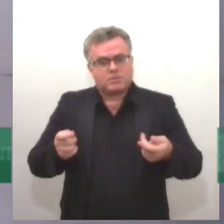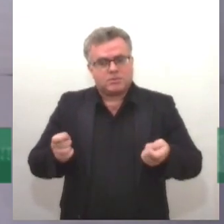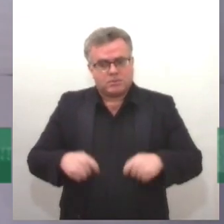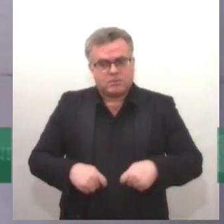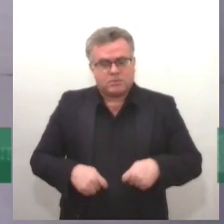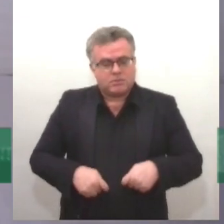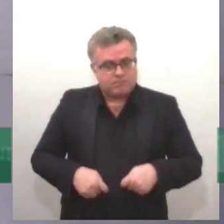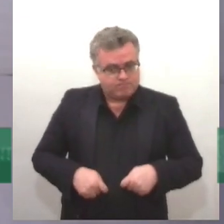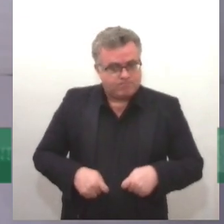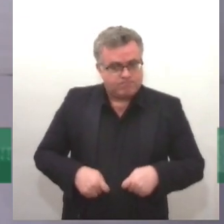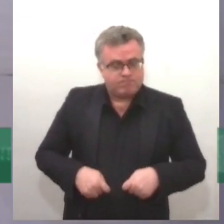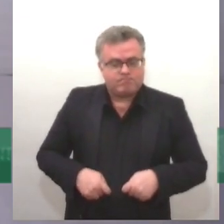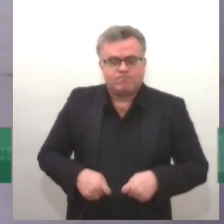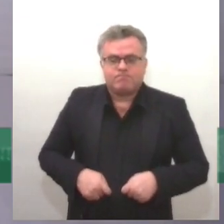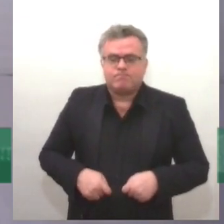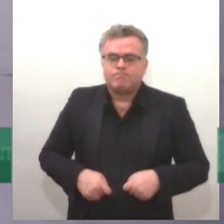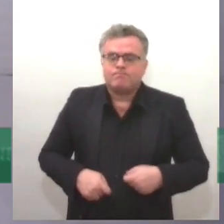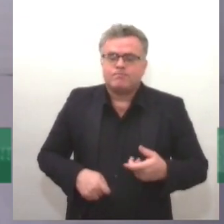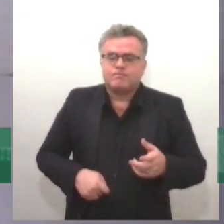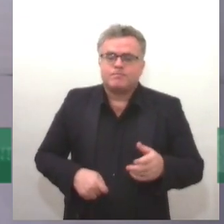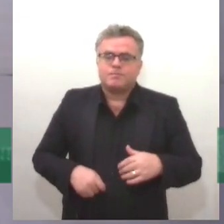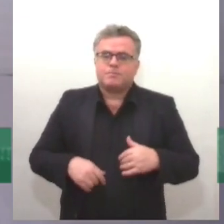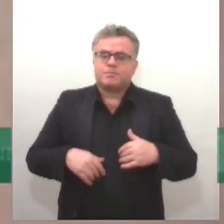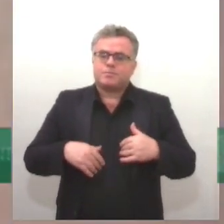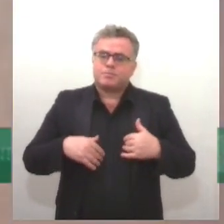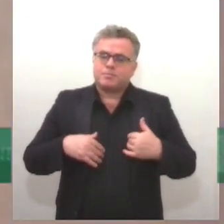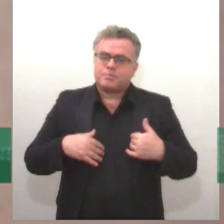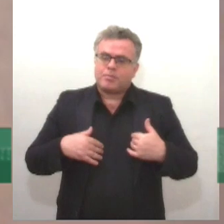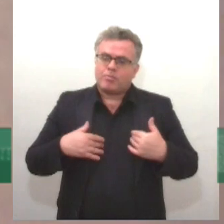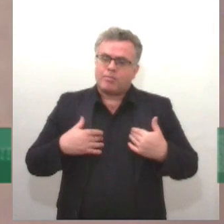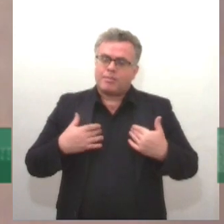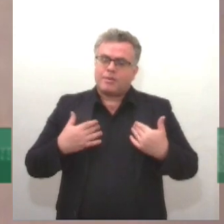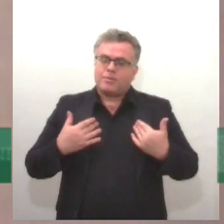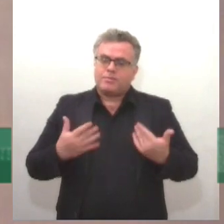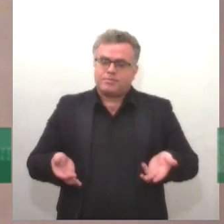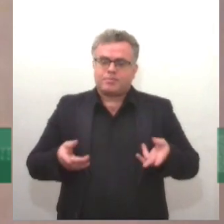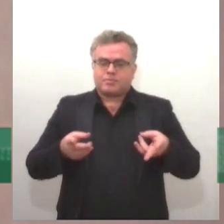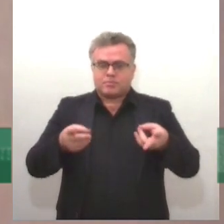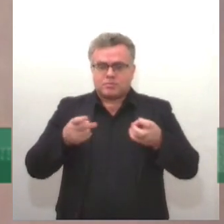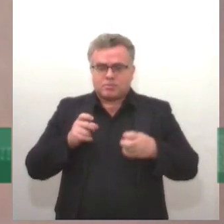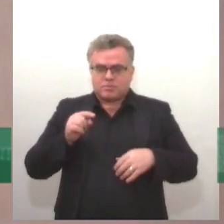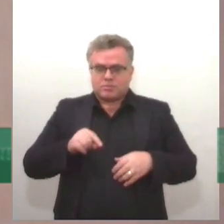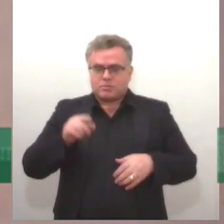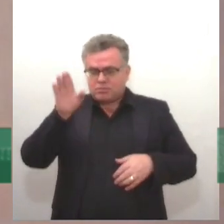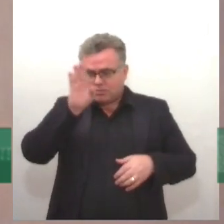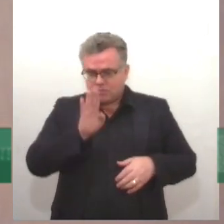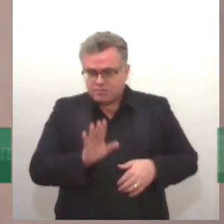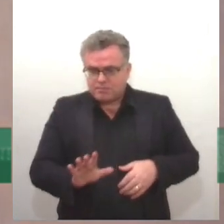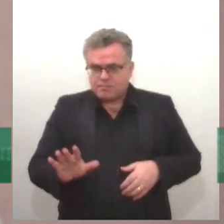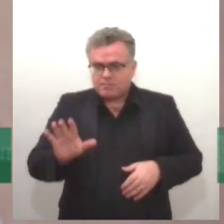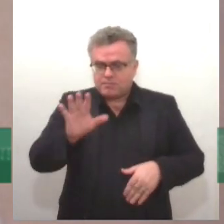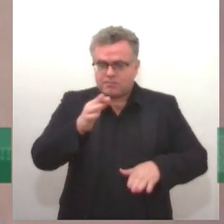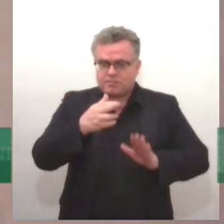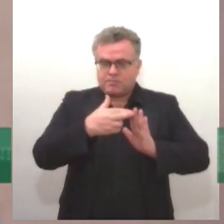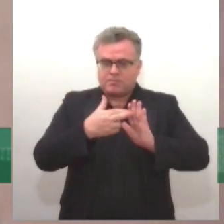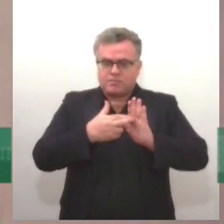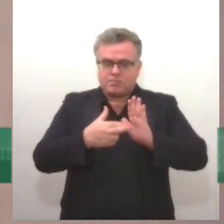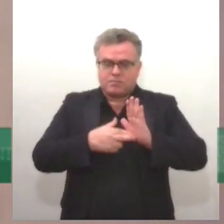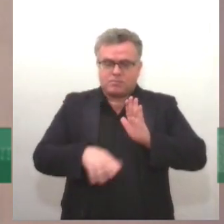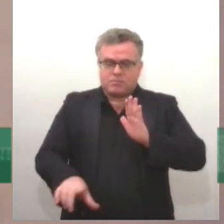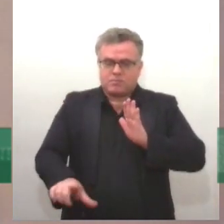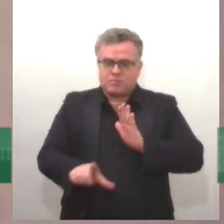Veja bem, o que me parece é que o Brasil já tem normas demais, já tem leis, regras demais,